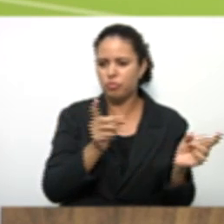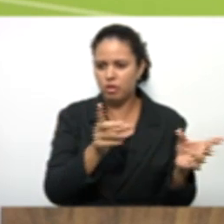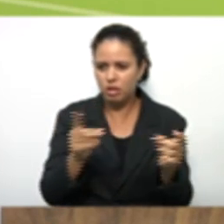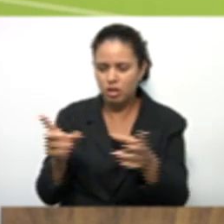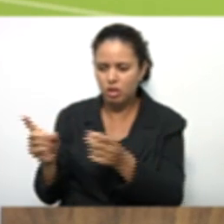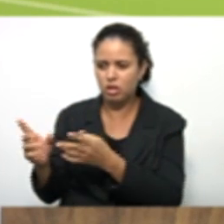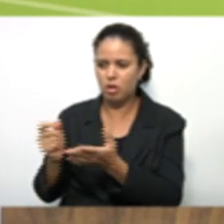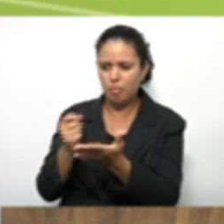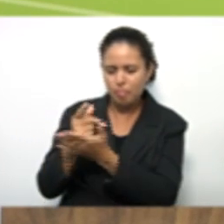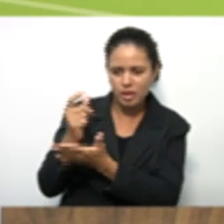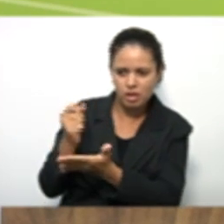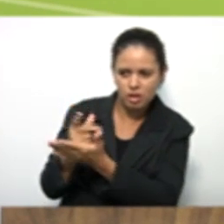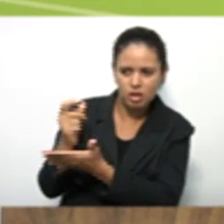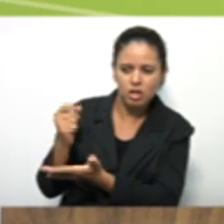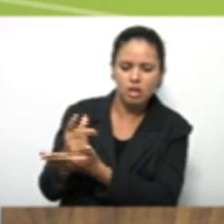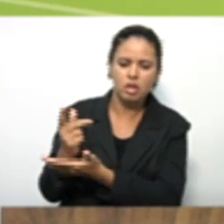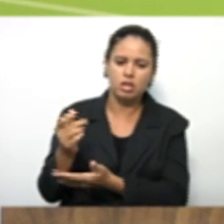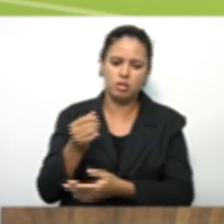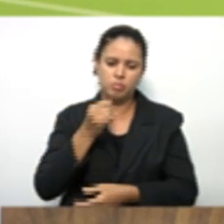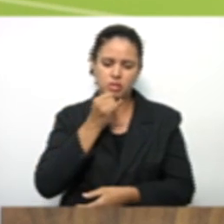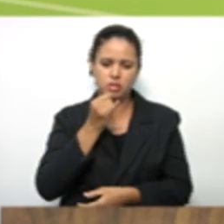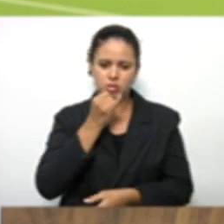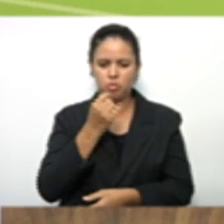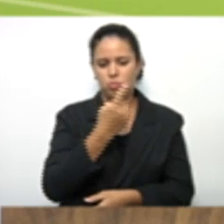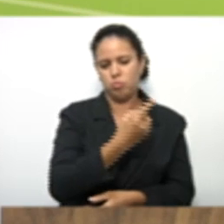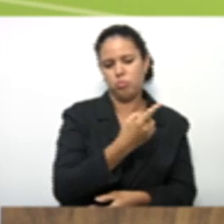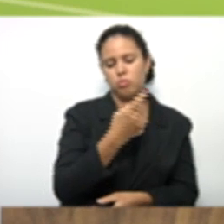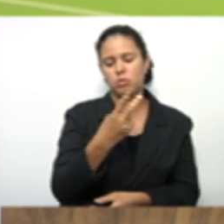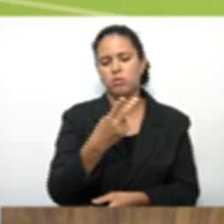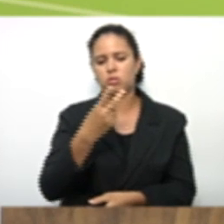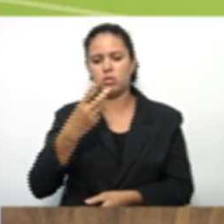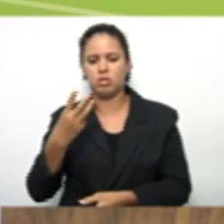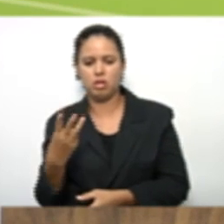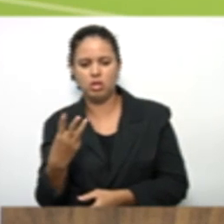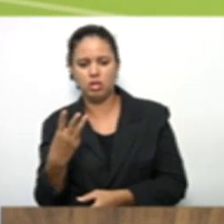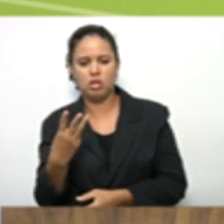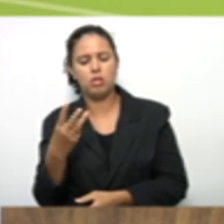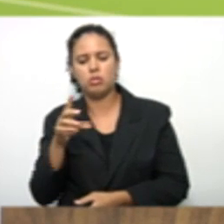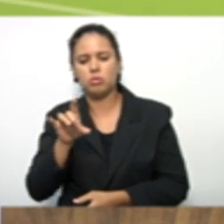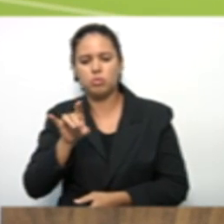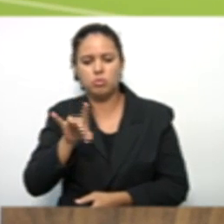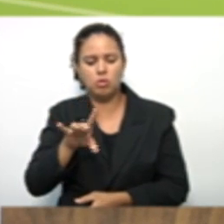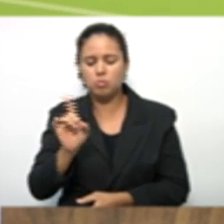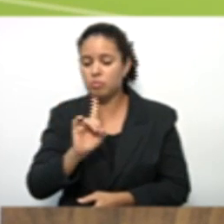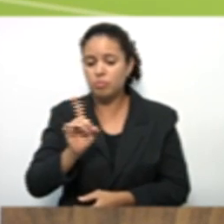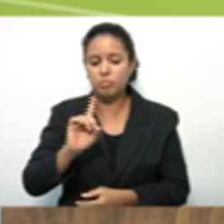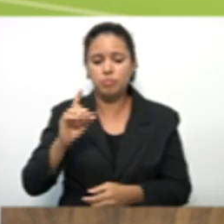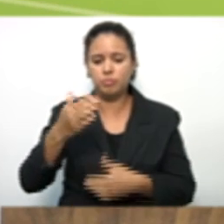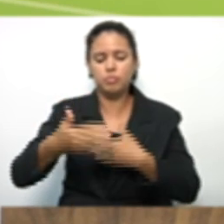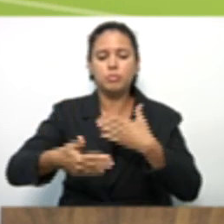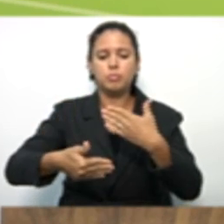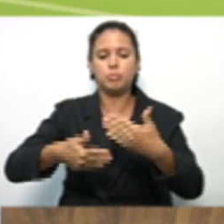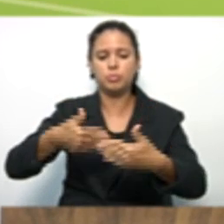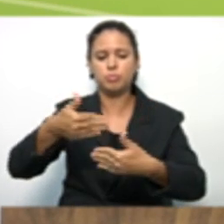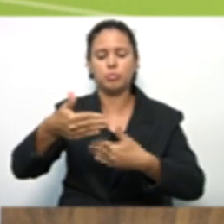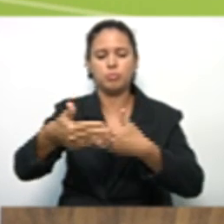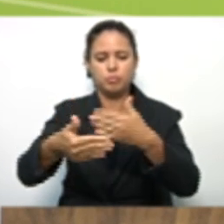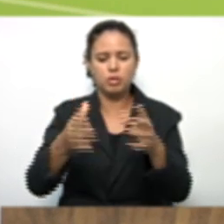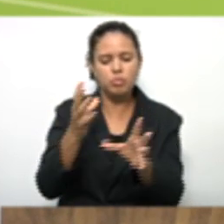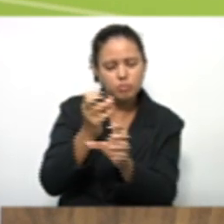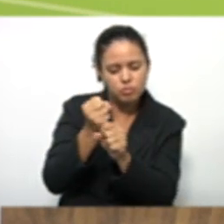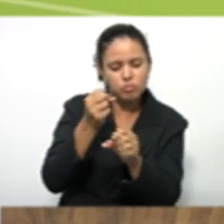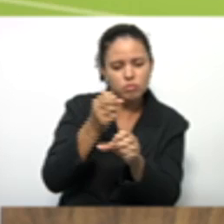simples contabilidade de 1, 2, 3, mas começou-se a se evoluir, uma contabilidade mais apurada, que é